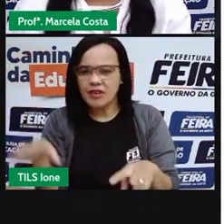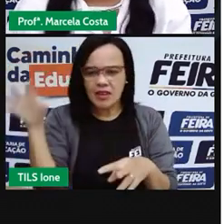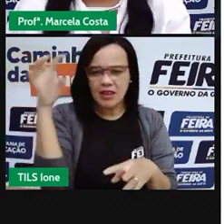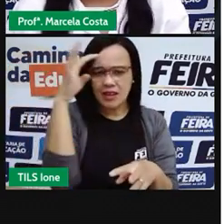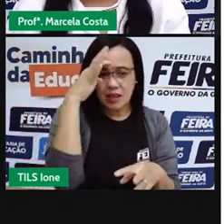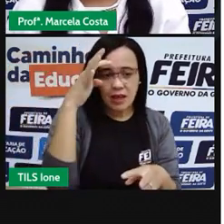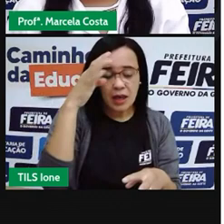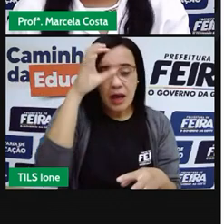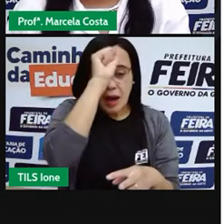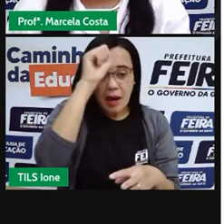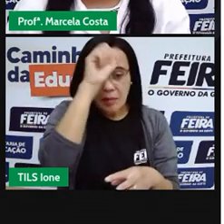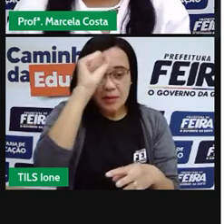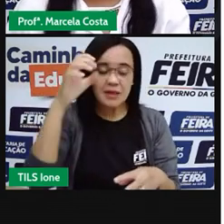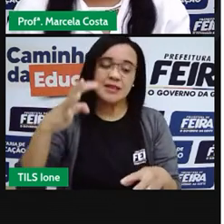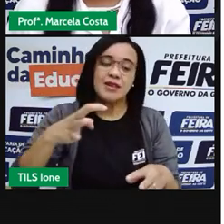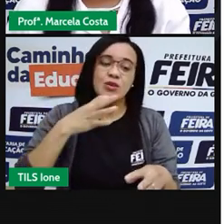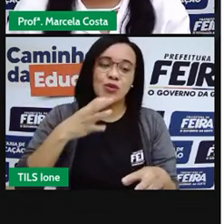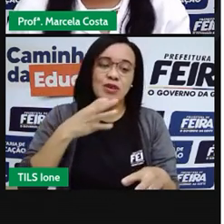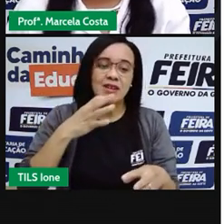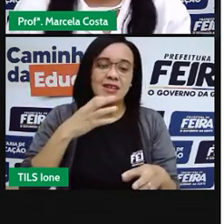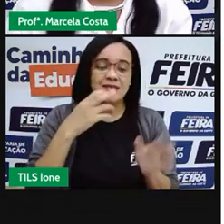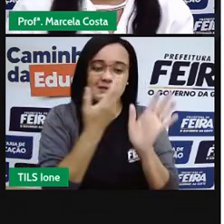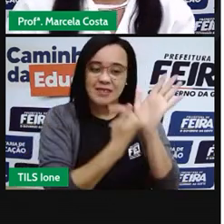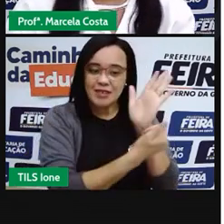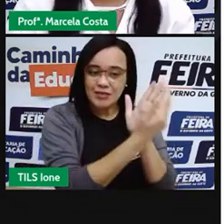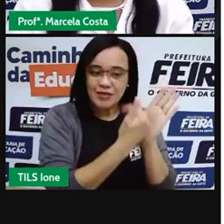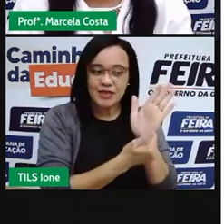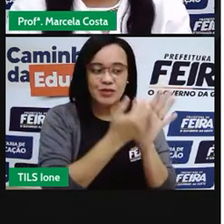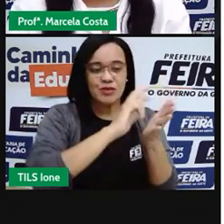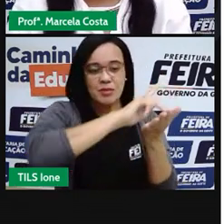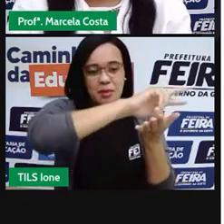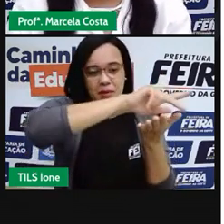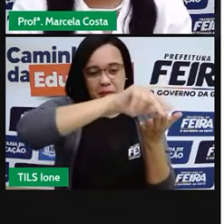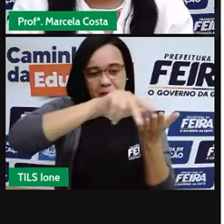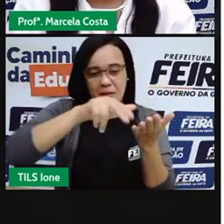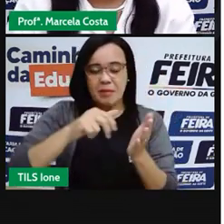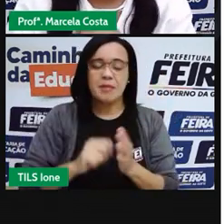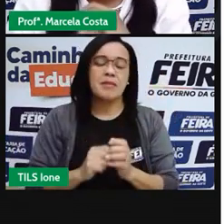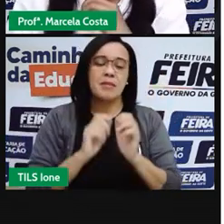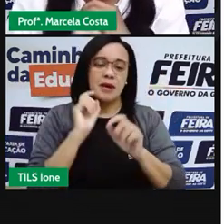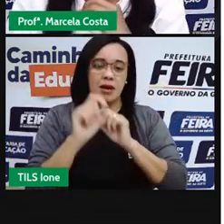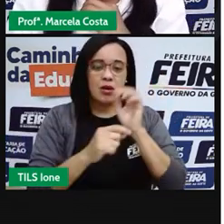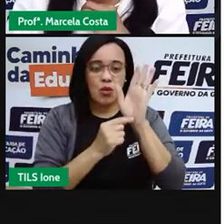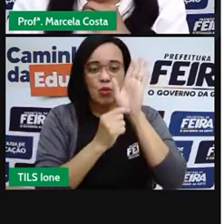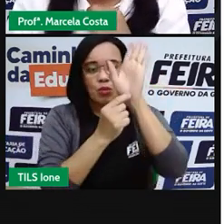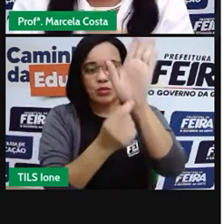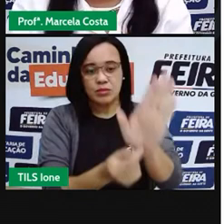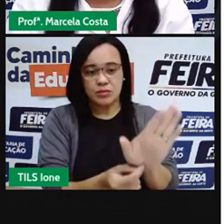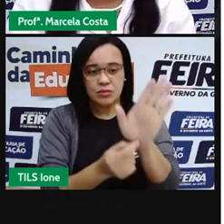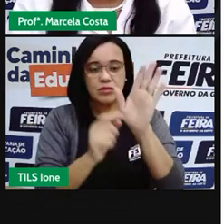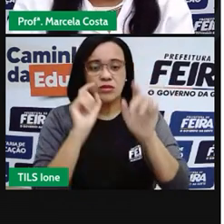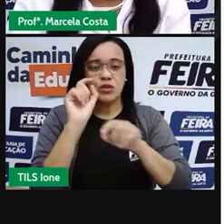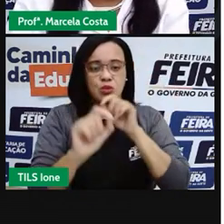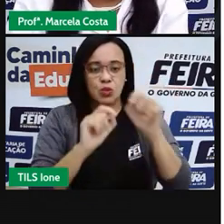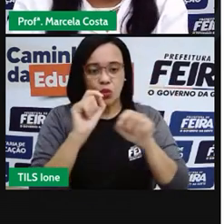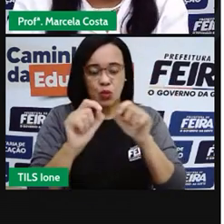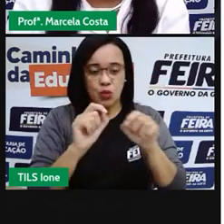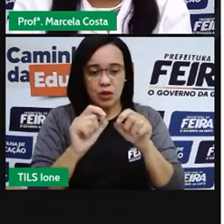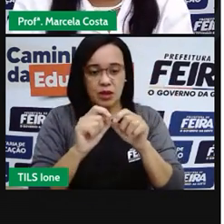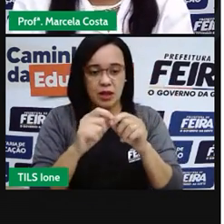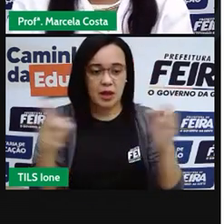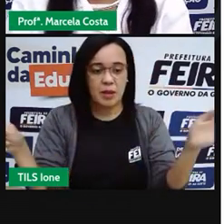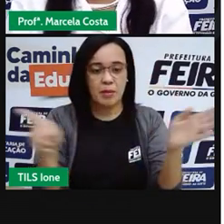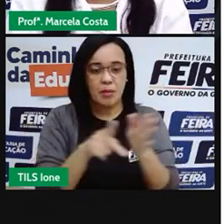Círculo, quadrado, retângulo, triângulo. Em desenhos apresentados em estruturas da